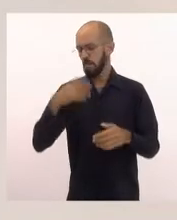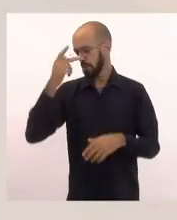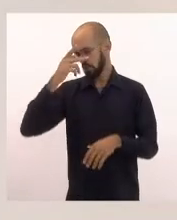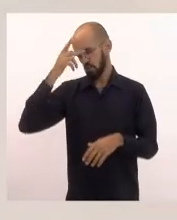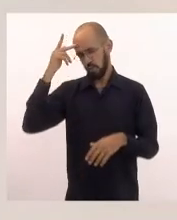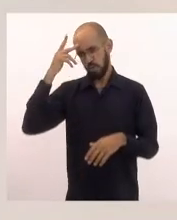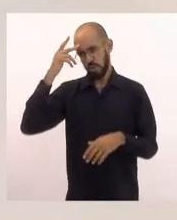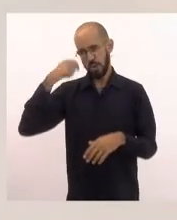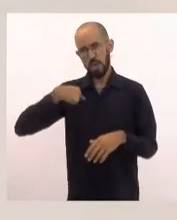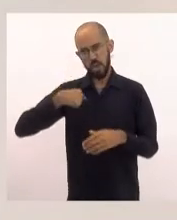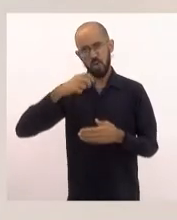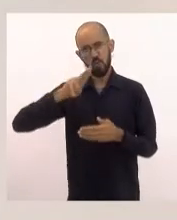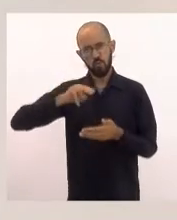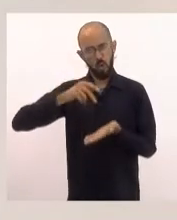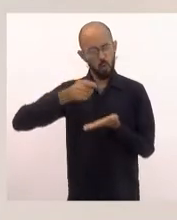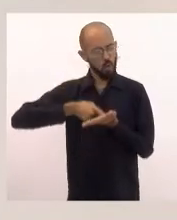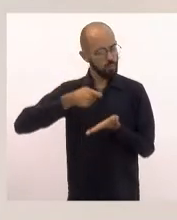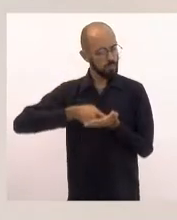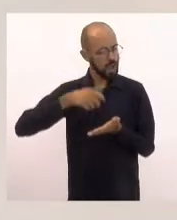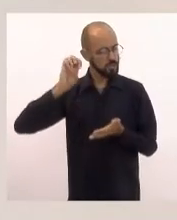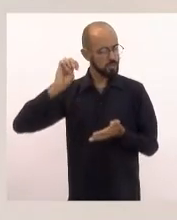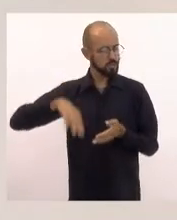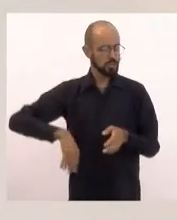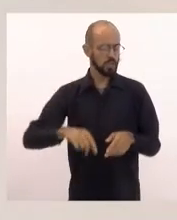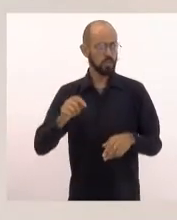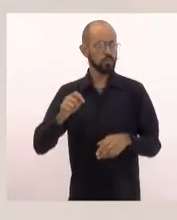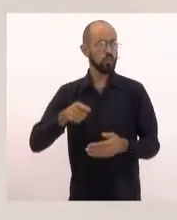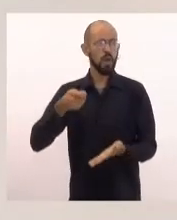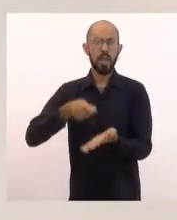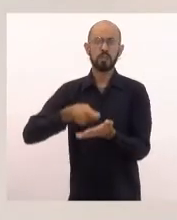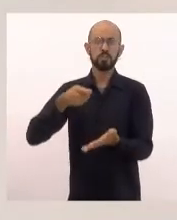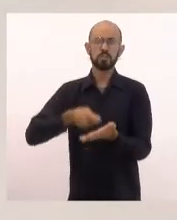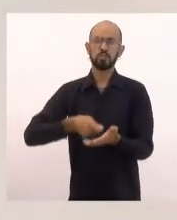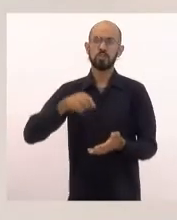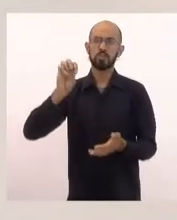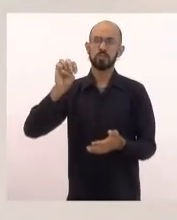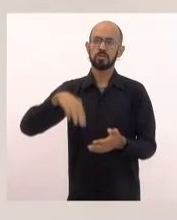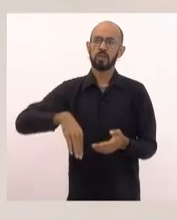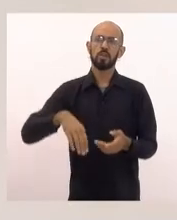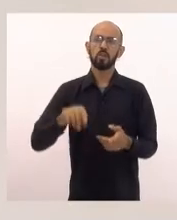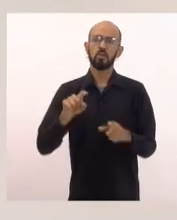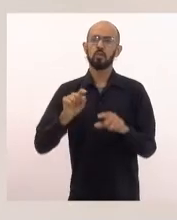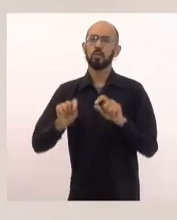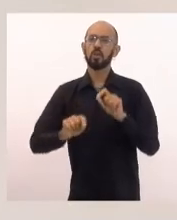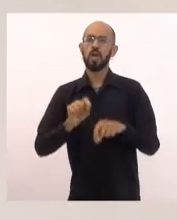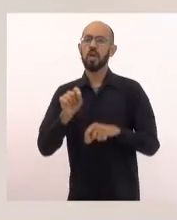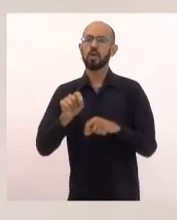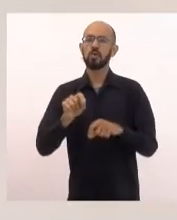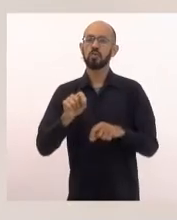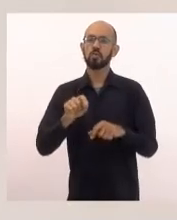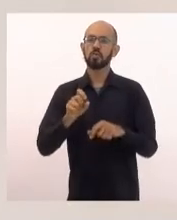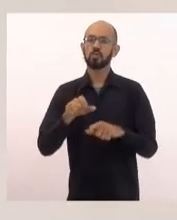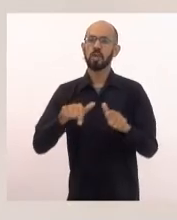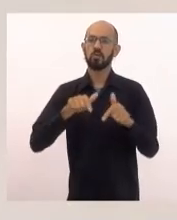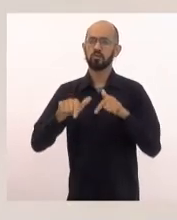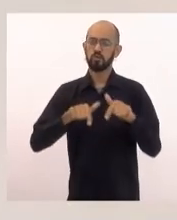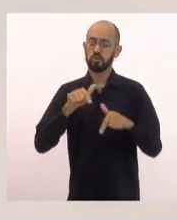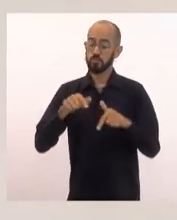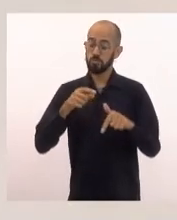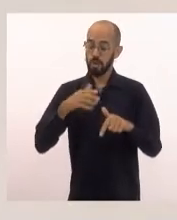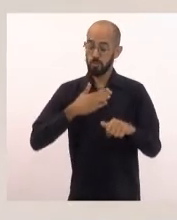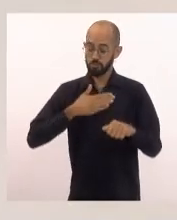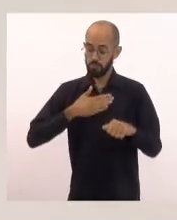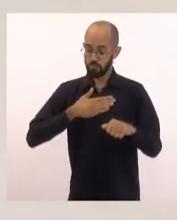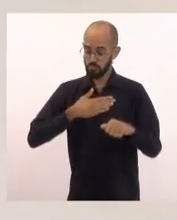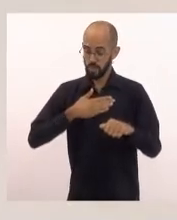eu estarei cobrando sim, estarei exigindo sim os serviços, não só para o meu povo, que eu faço parte,